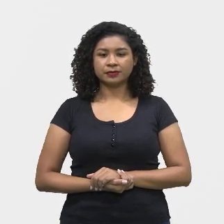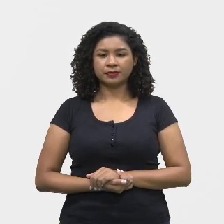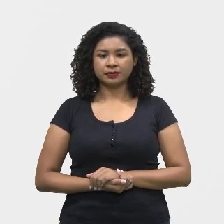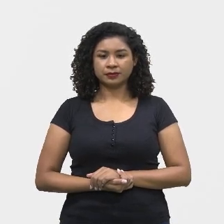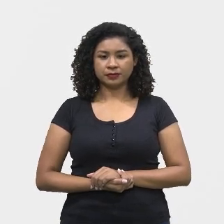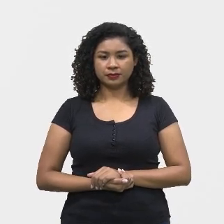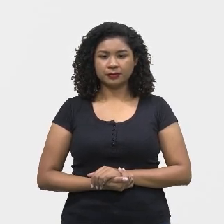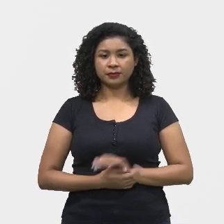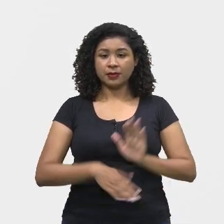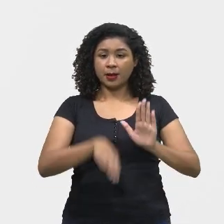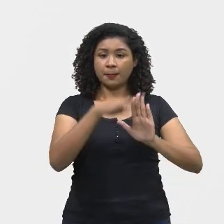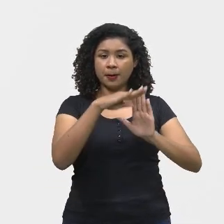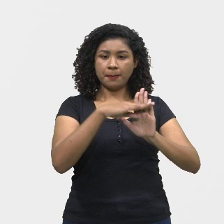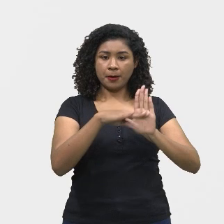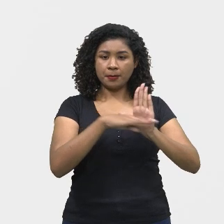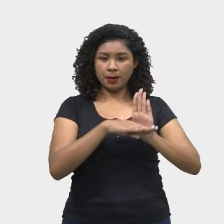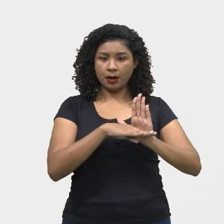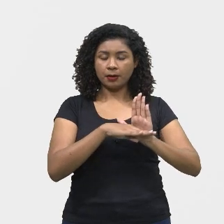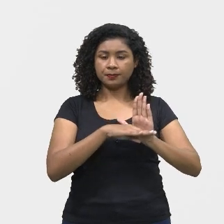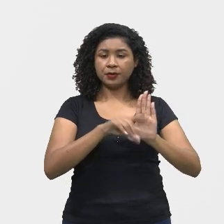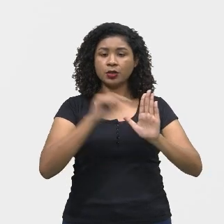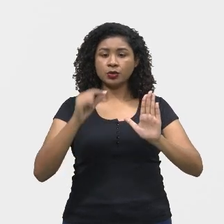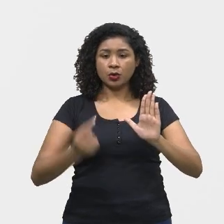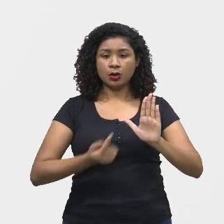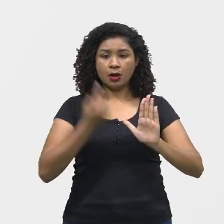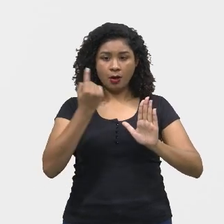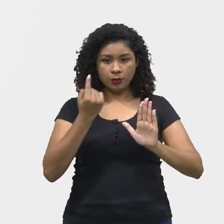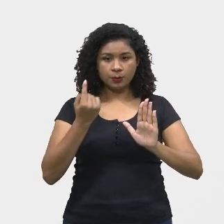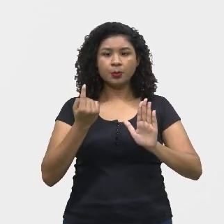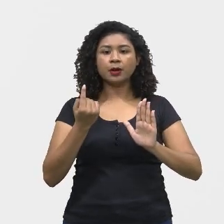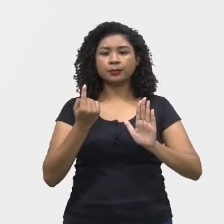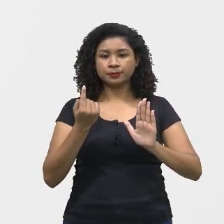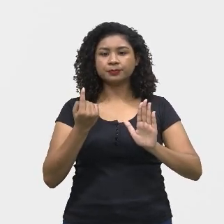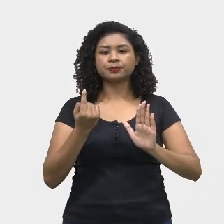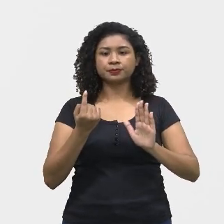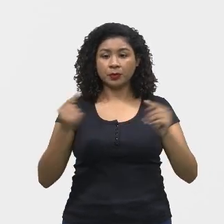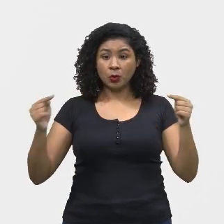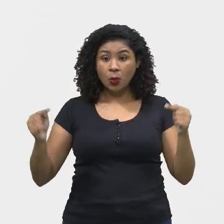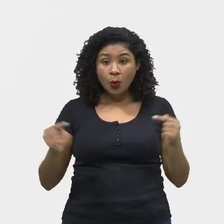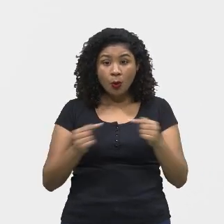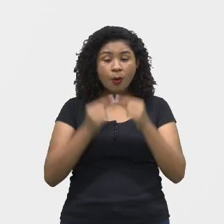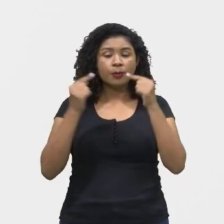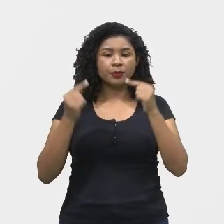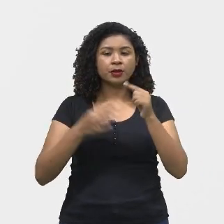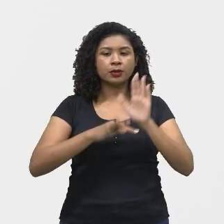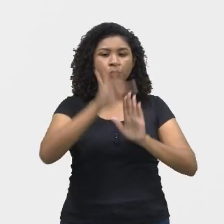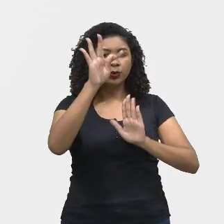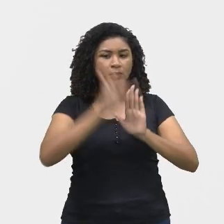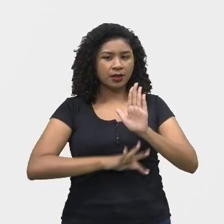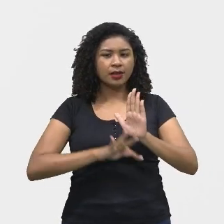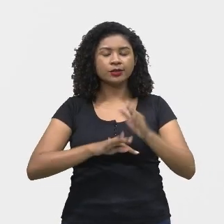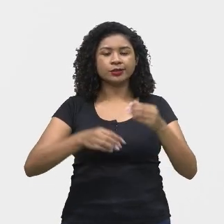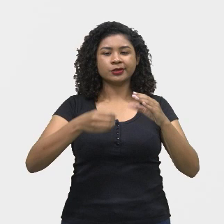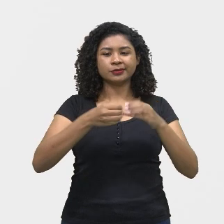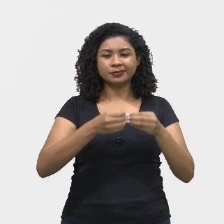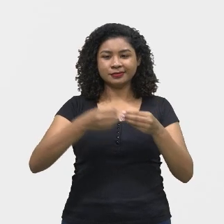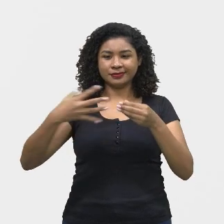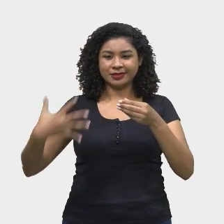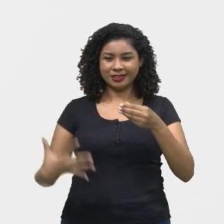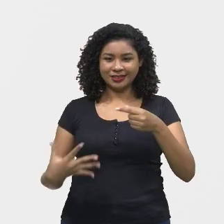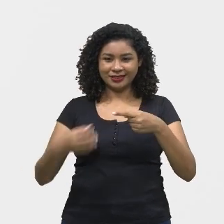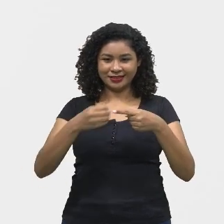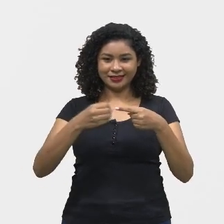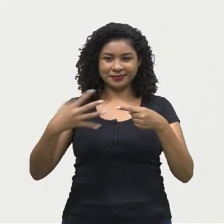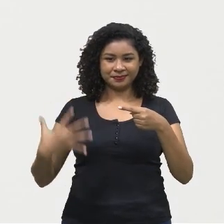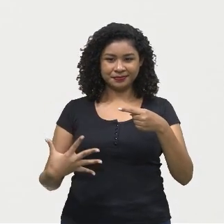Qual das afirmações a seguir pode ser relacionada ao tipo textual descrição? Agora,